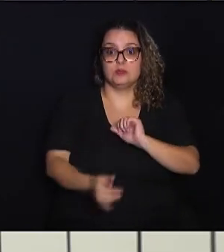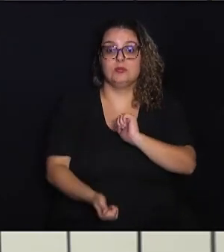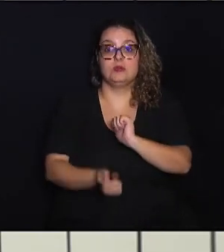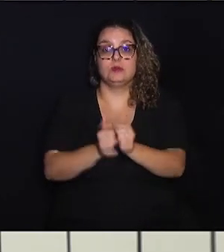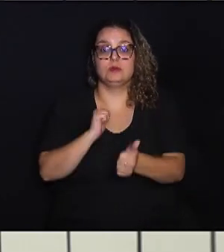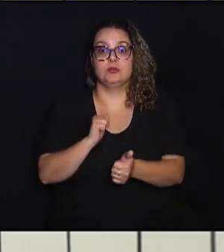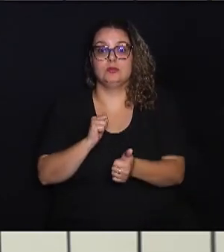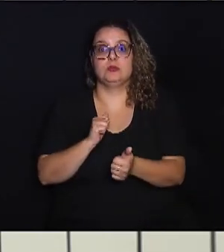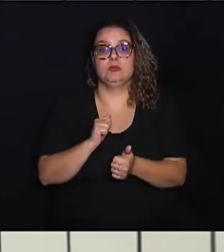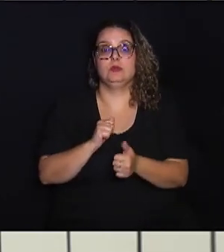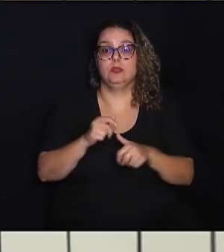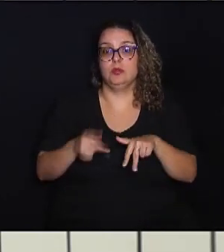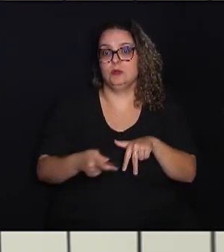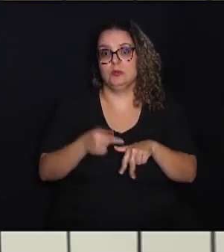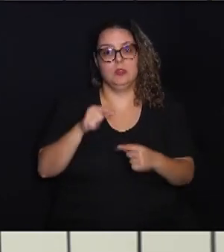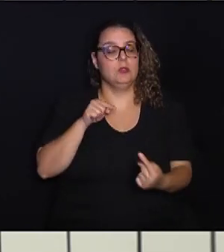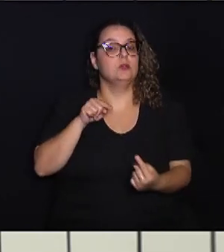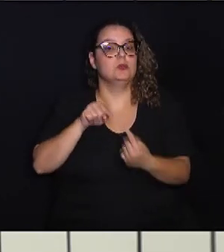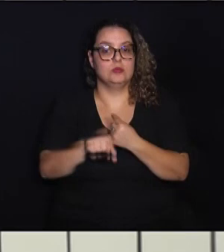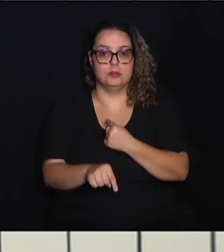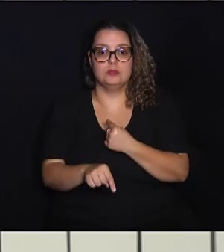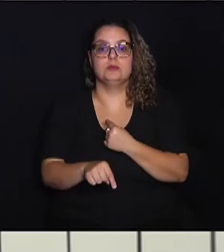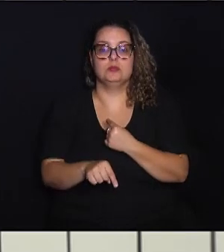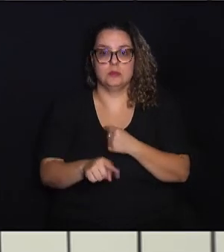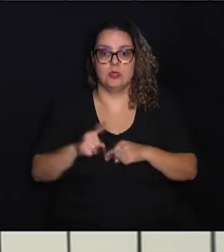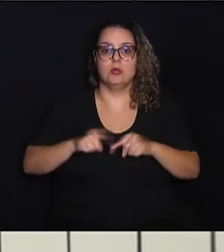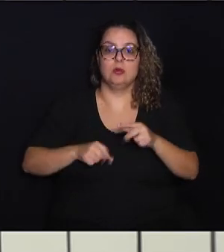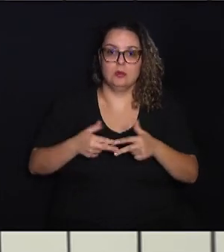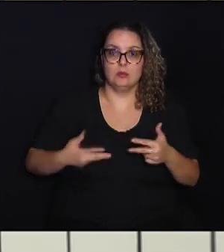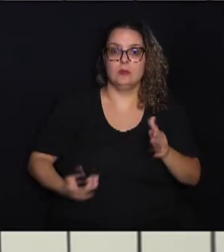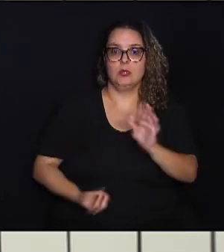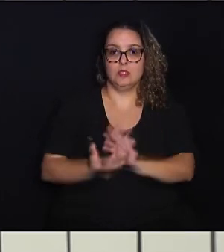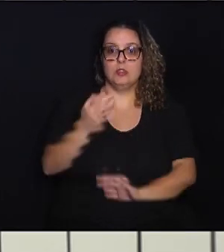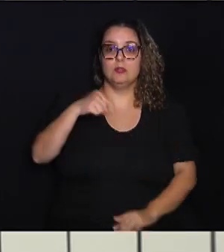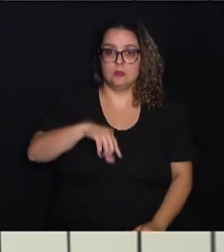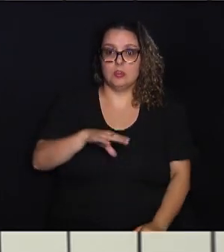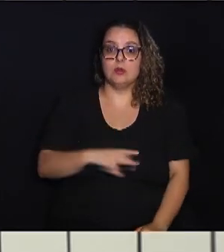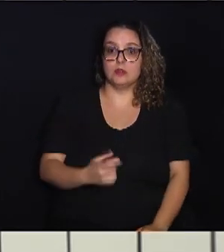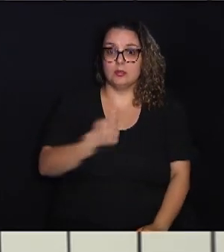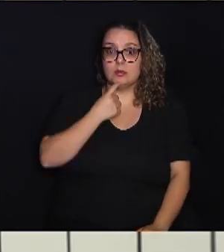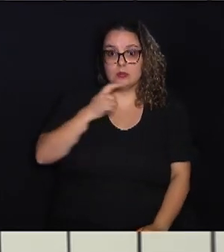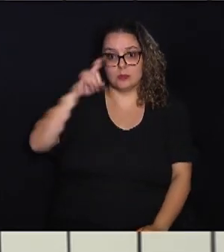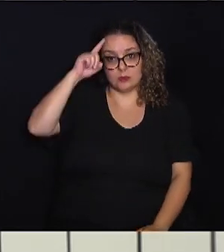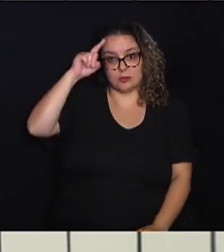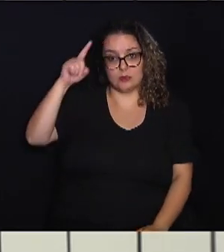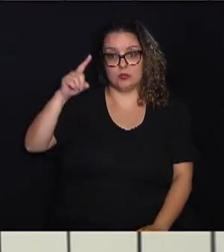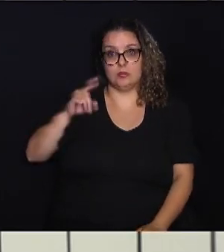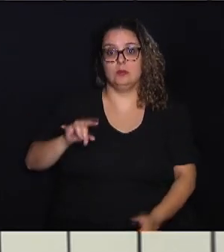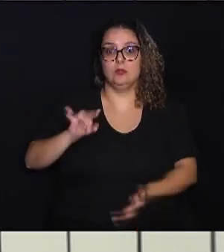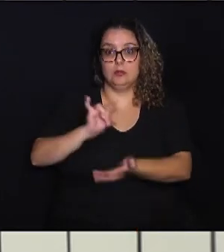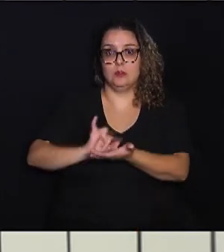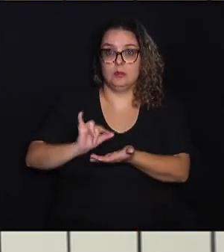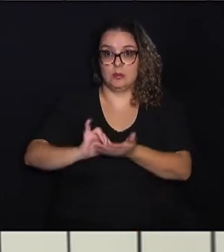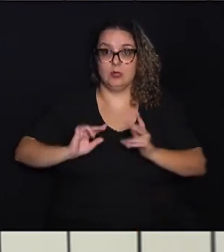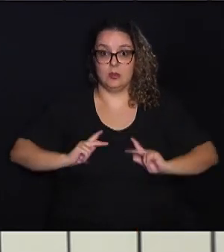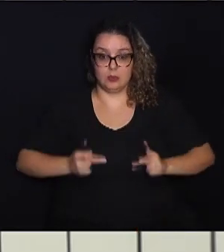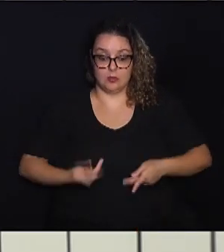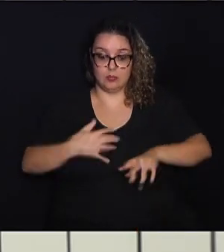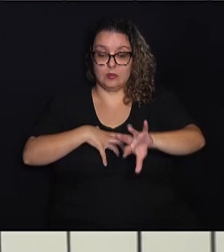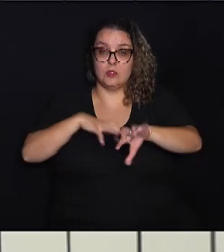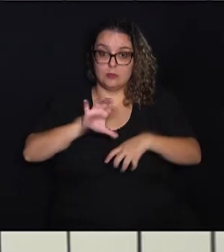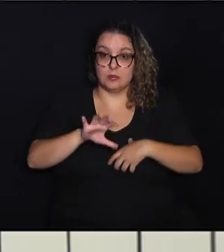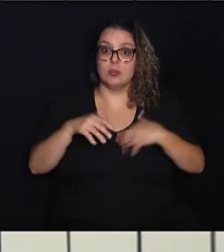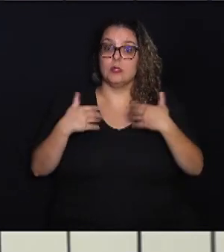Esporte deu parecer contrário à matéria que instituía aqui no município o Dia do Capitalismo Humanista. E